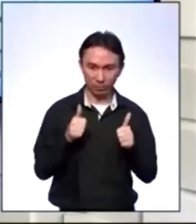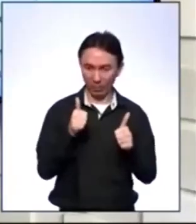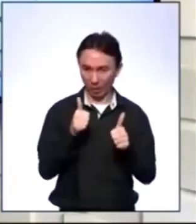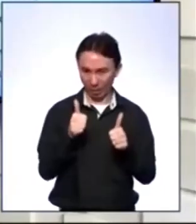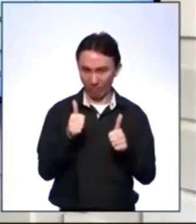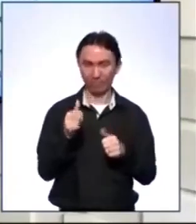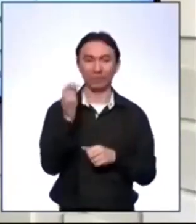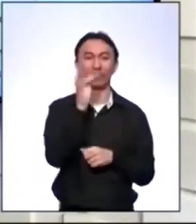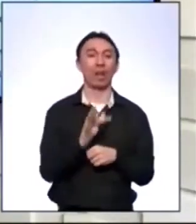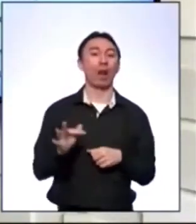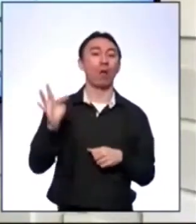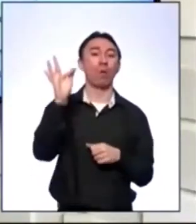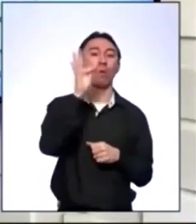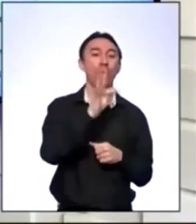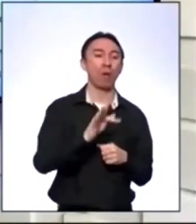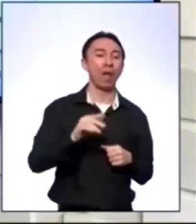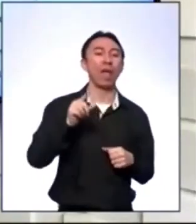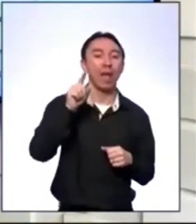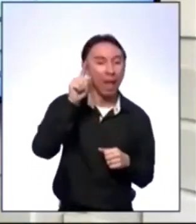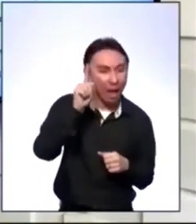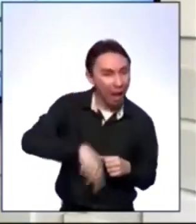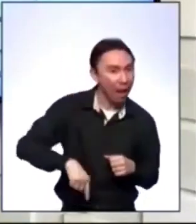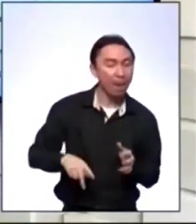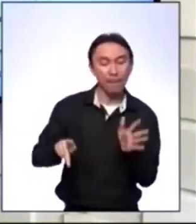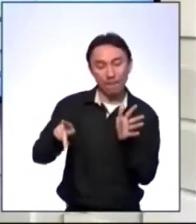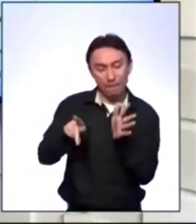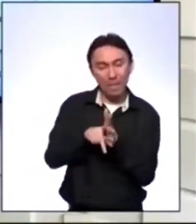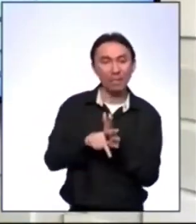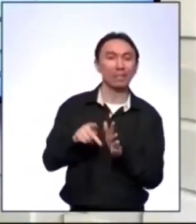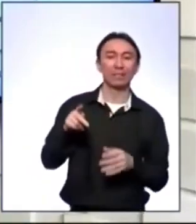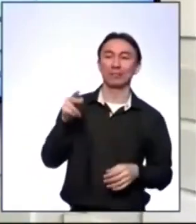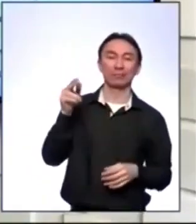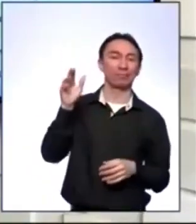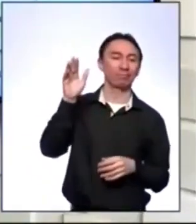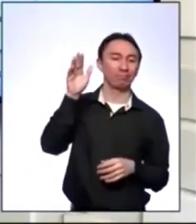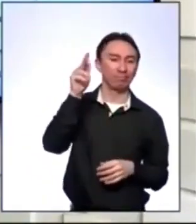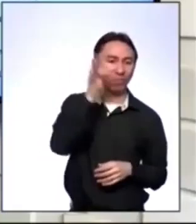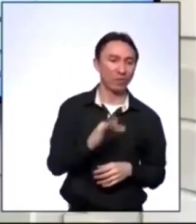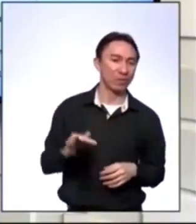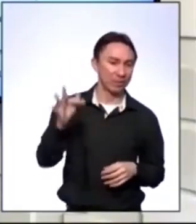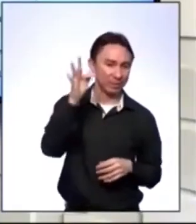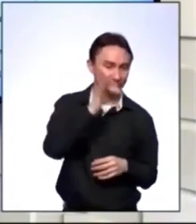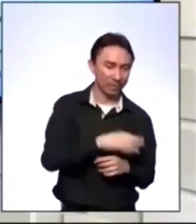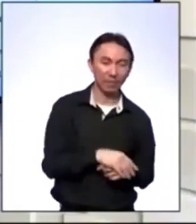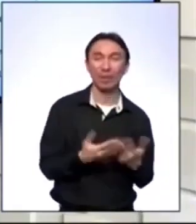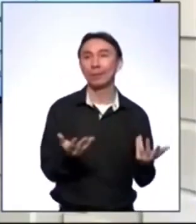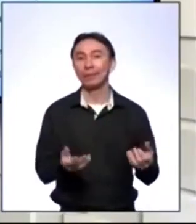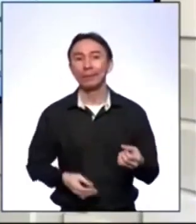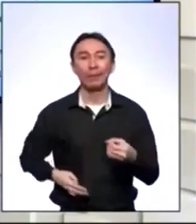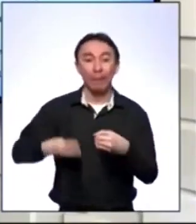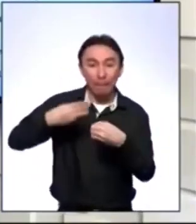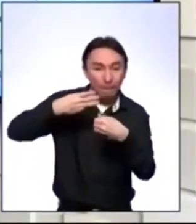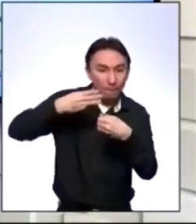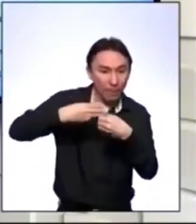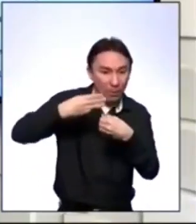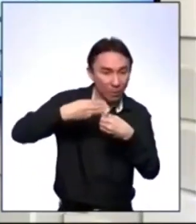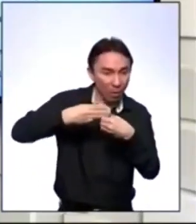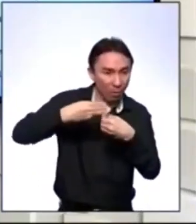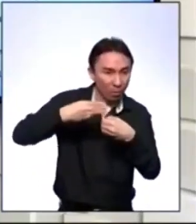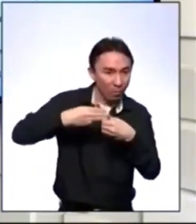União. Isso é patrimônio nacional. O patrimônio municipal, reunião de bens de uso